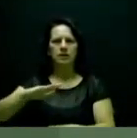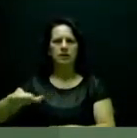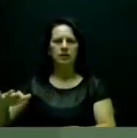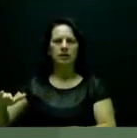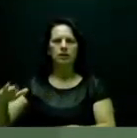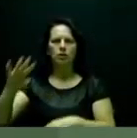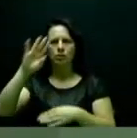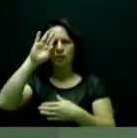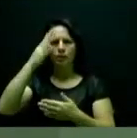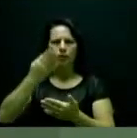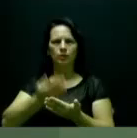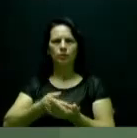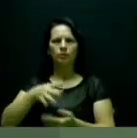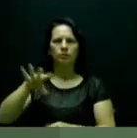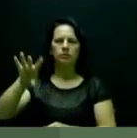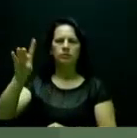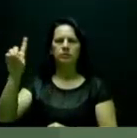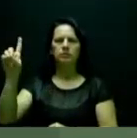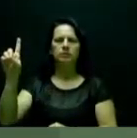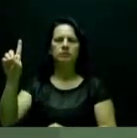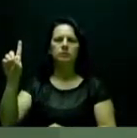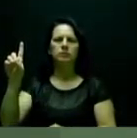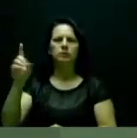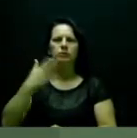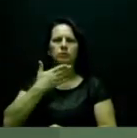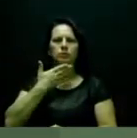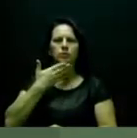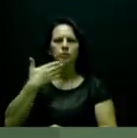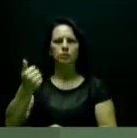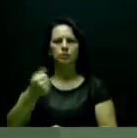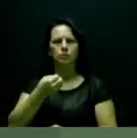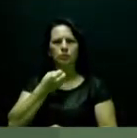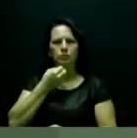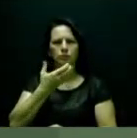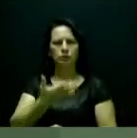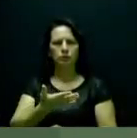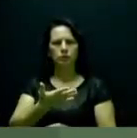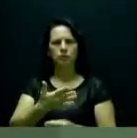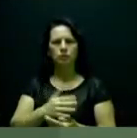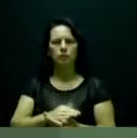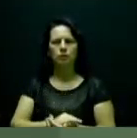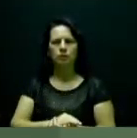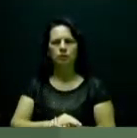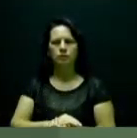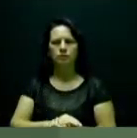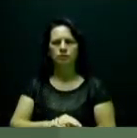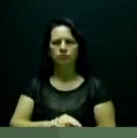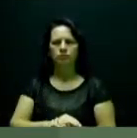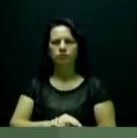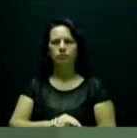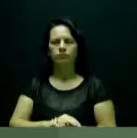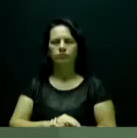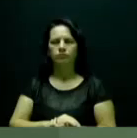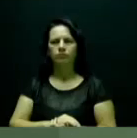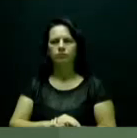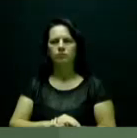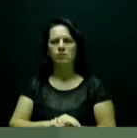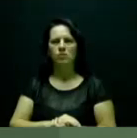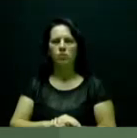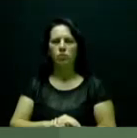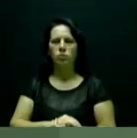será um grande ganho e mais uma porta de